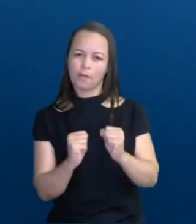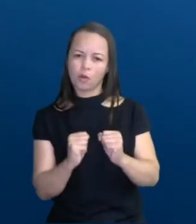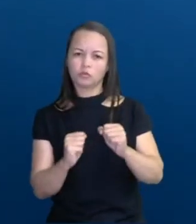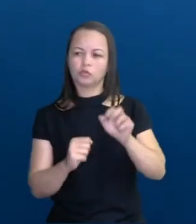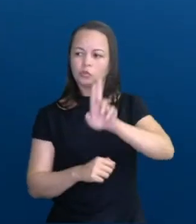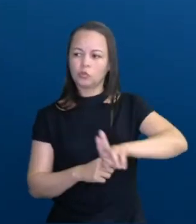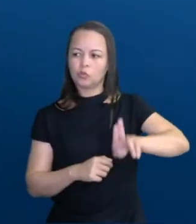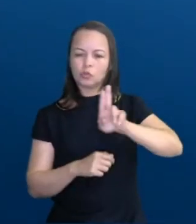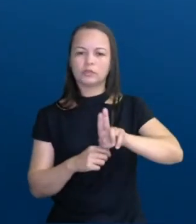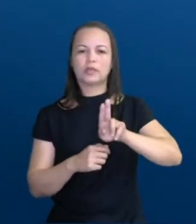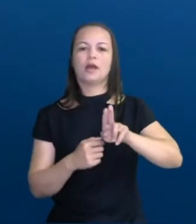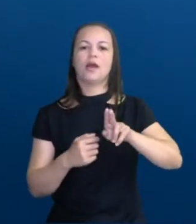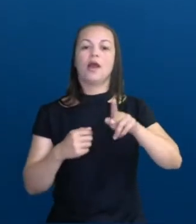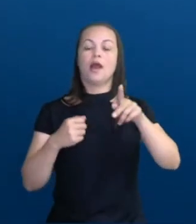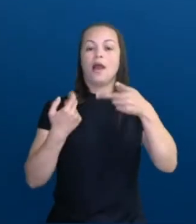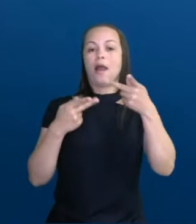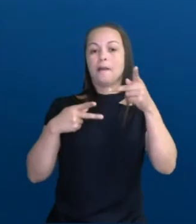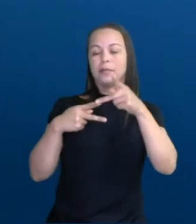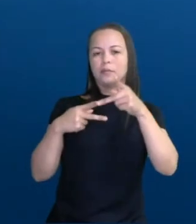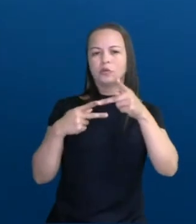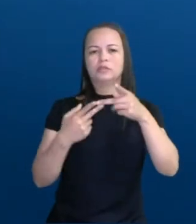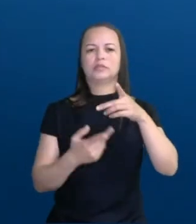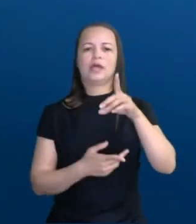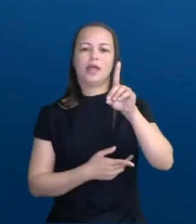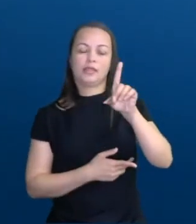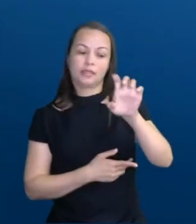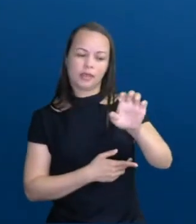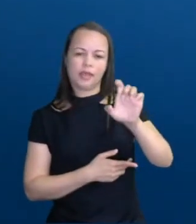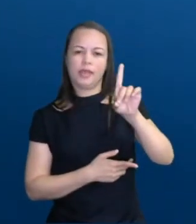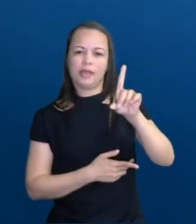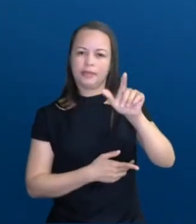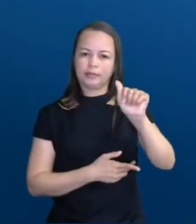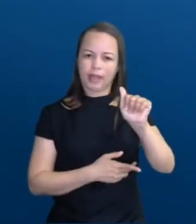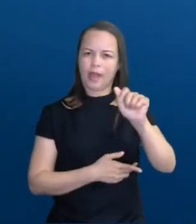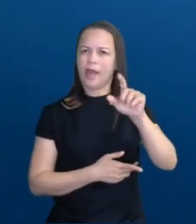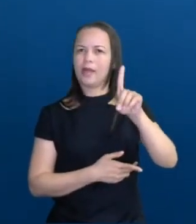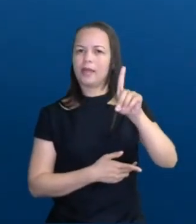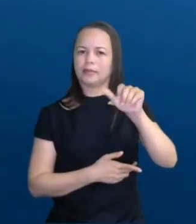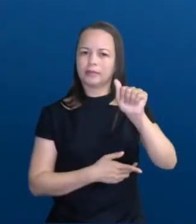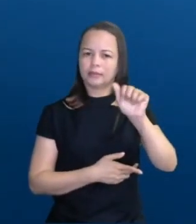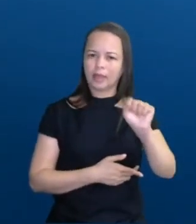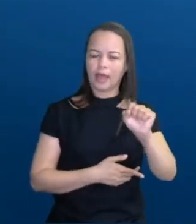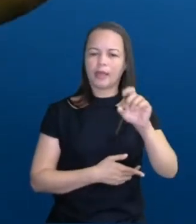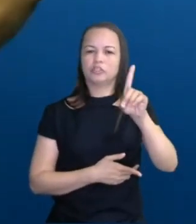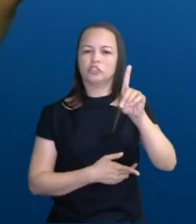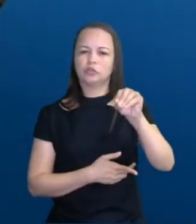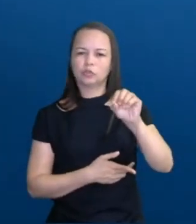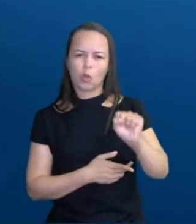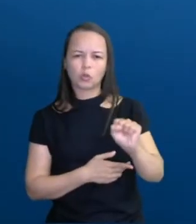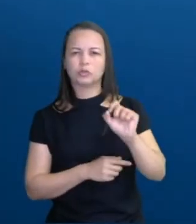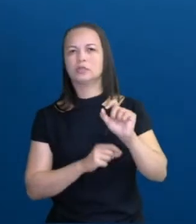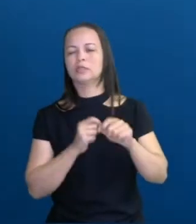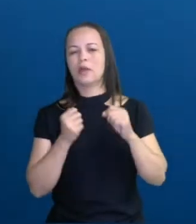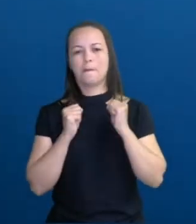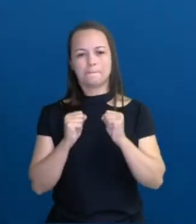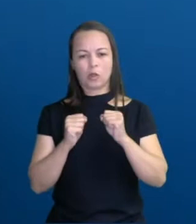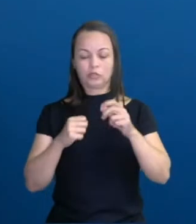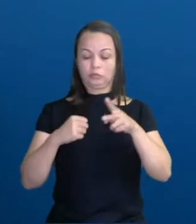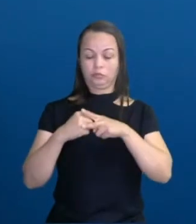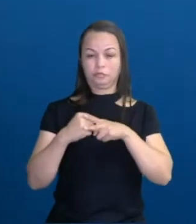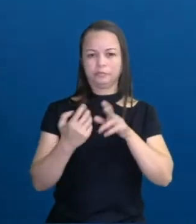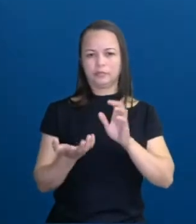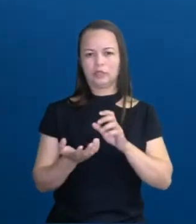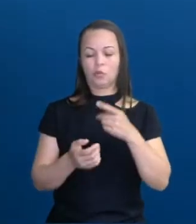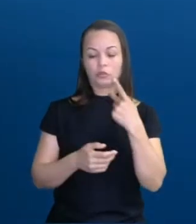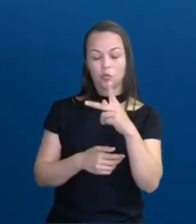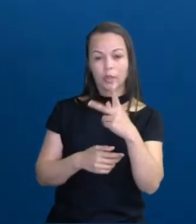de uma das dor enfim é após esse velho é quando esse